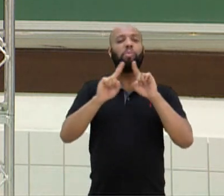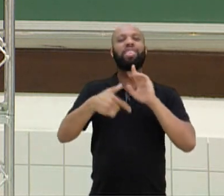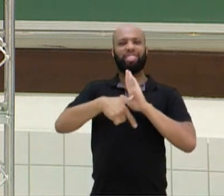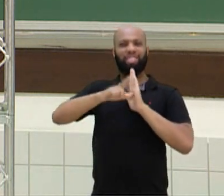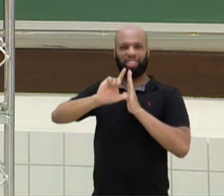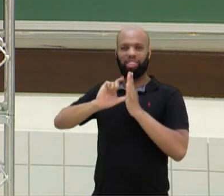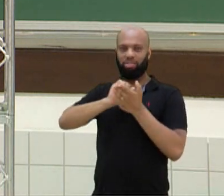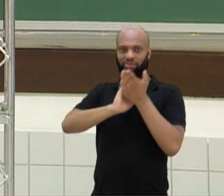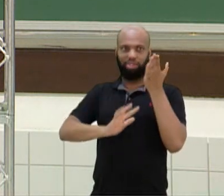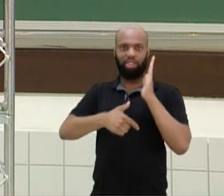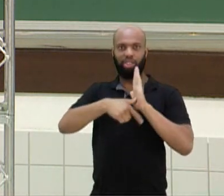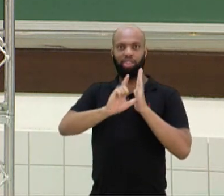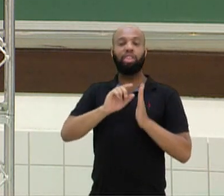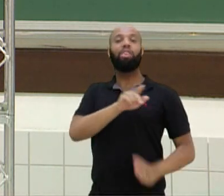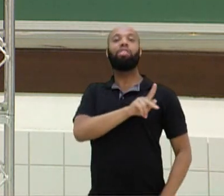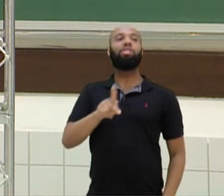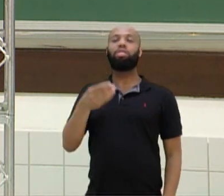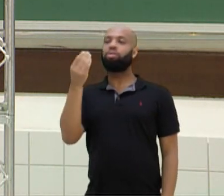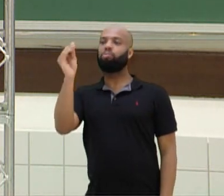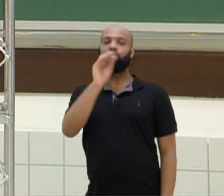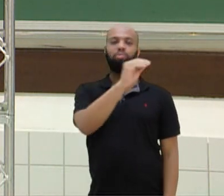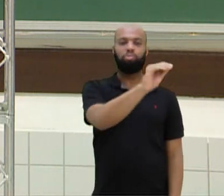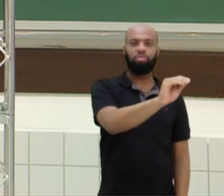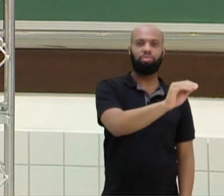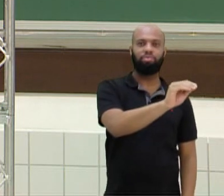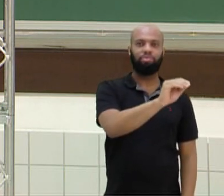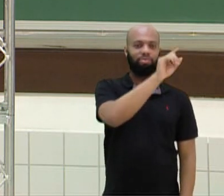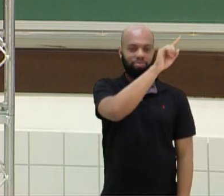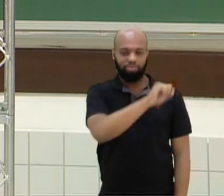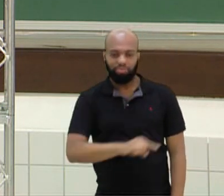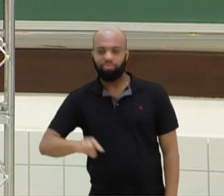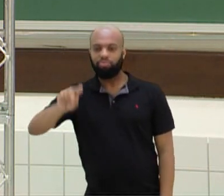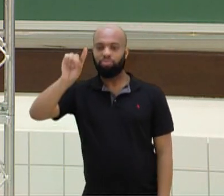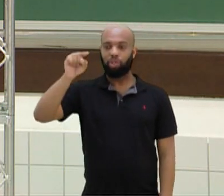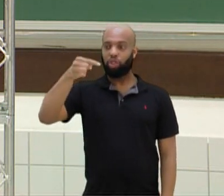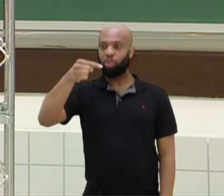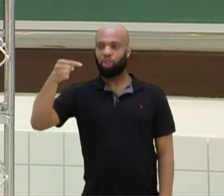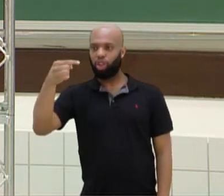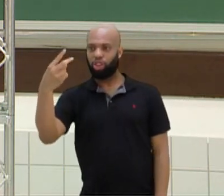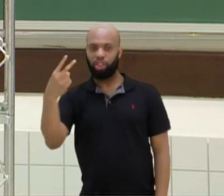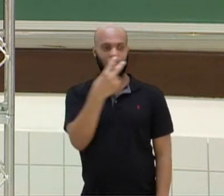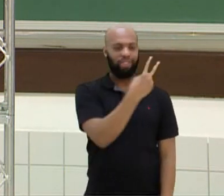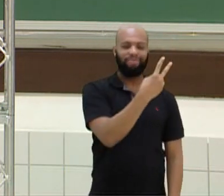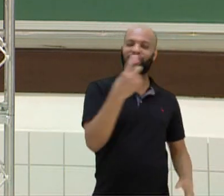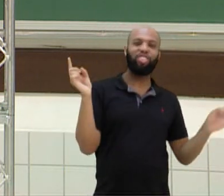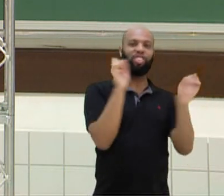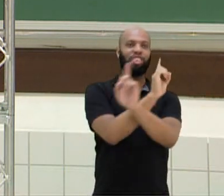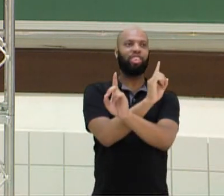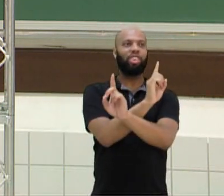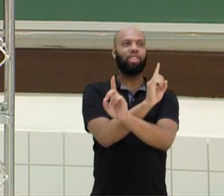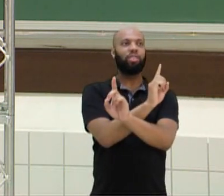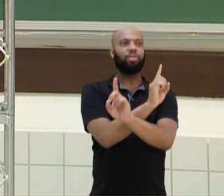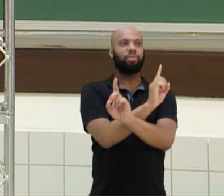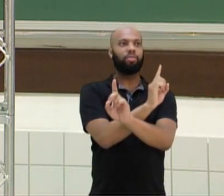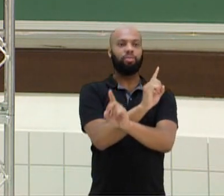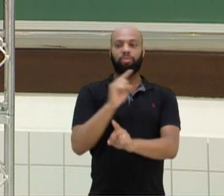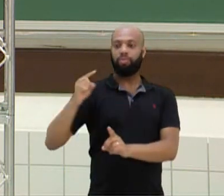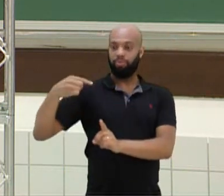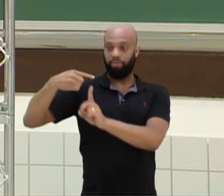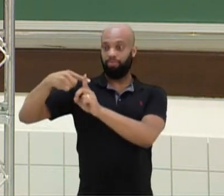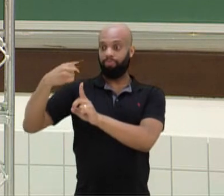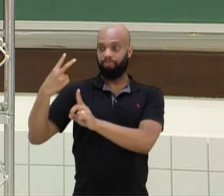Função 2x² mais 10x. Não precisa resolver tudo, não é uma construção gráfica completa não.